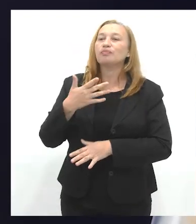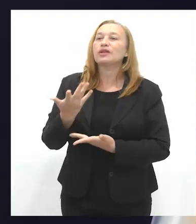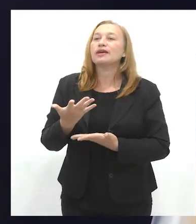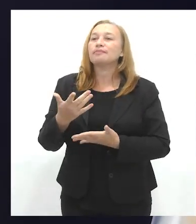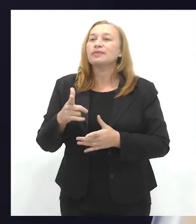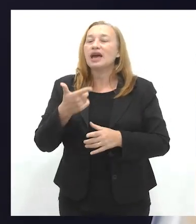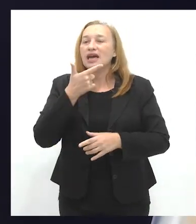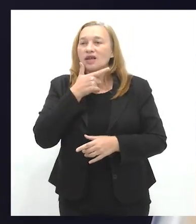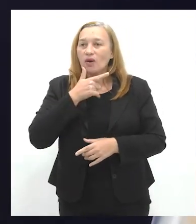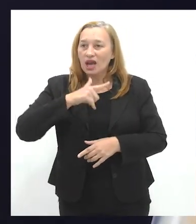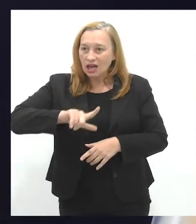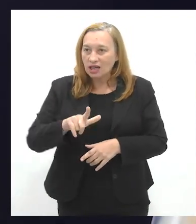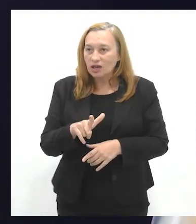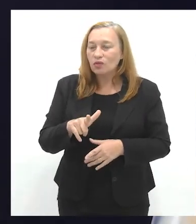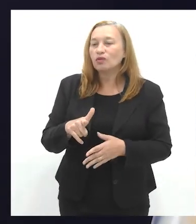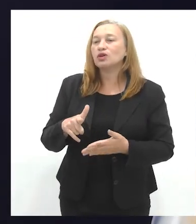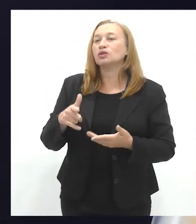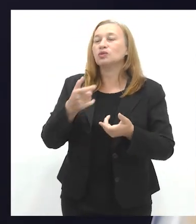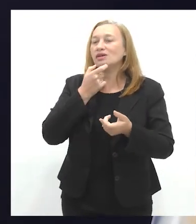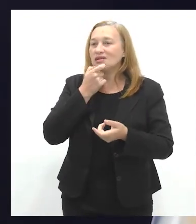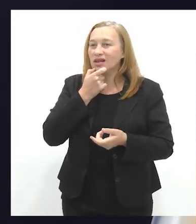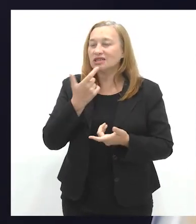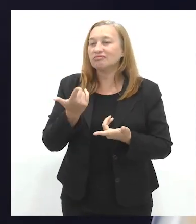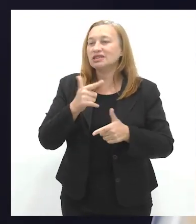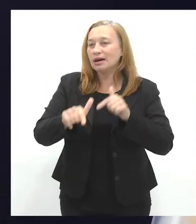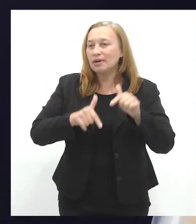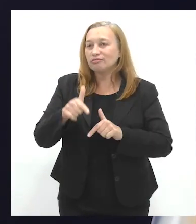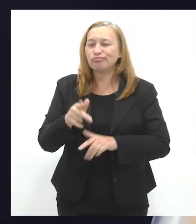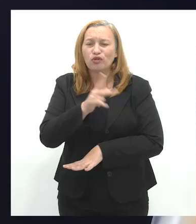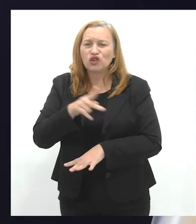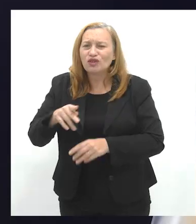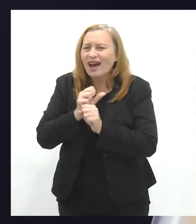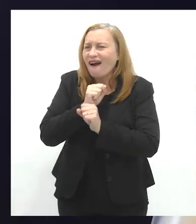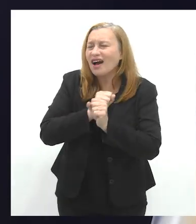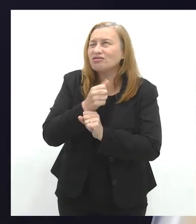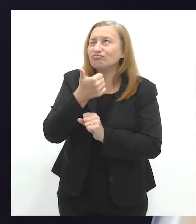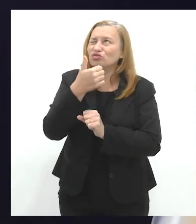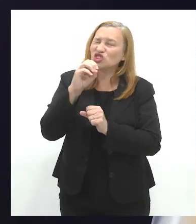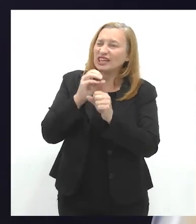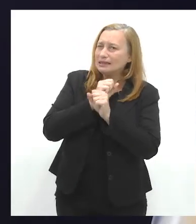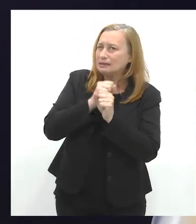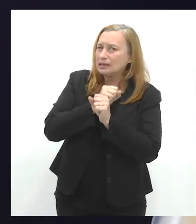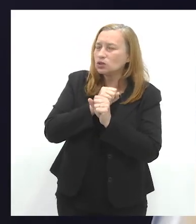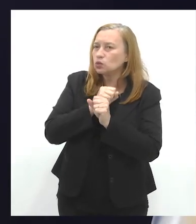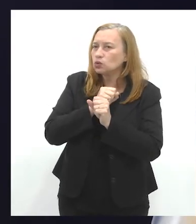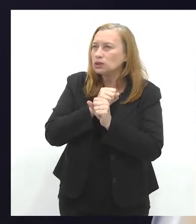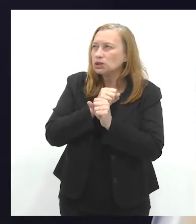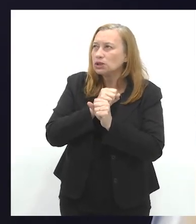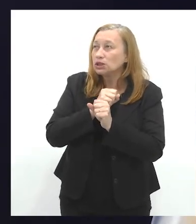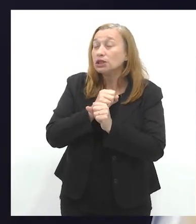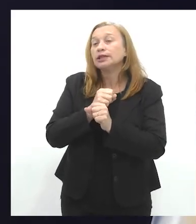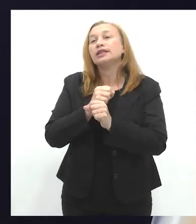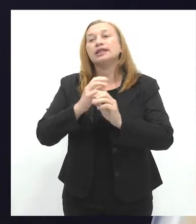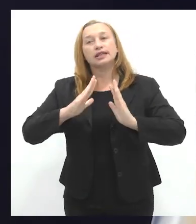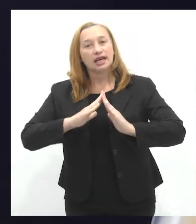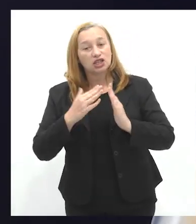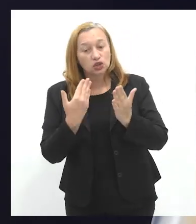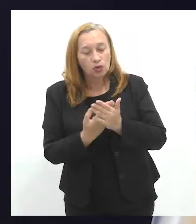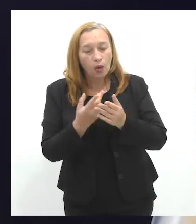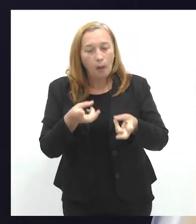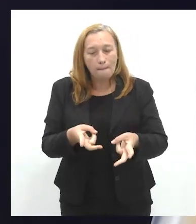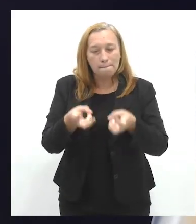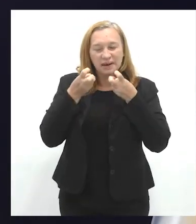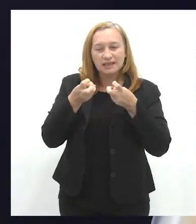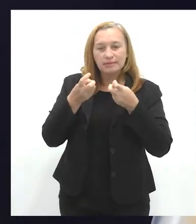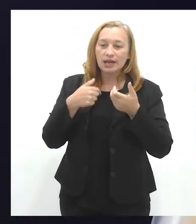aula. Fiquei trabalhando como professora aí bastante tempo, uns 10 anos. E na sala de aula eu